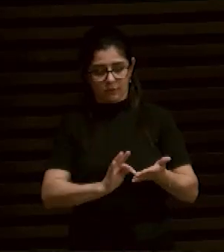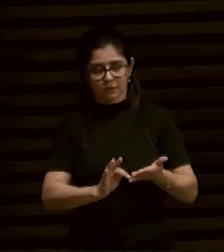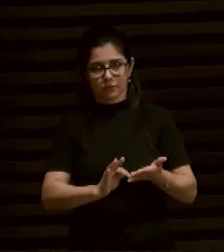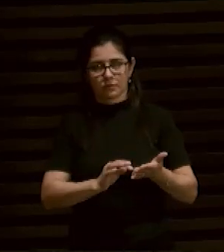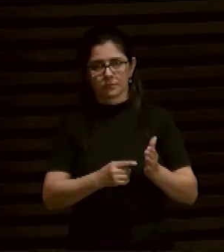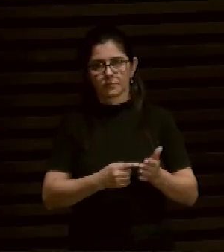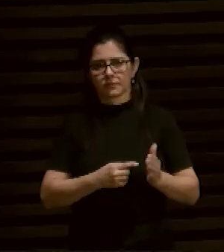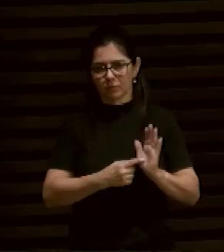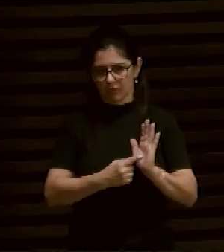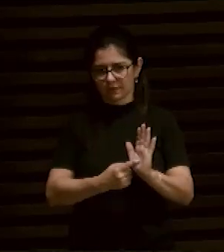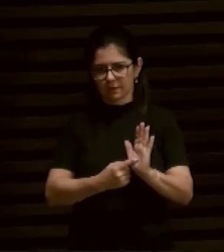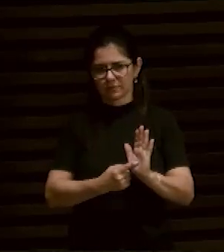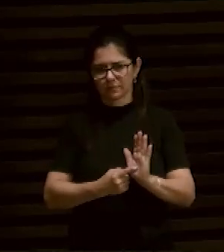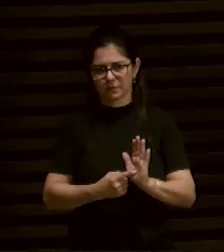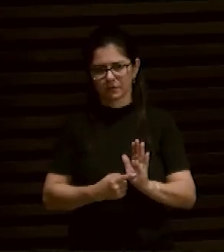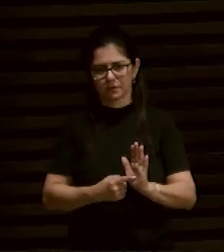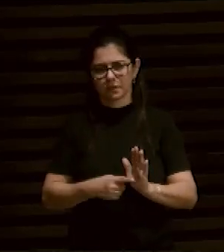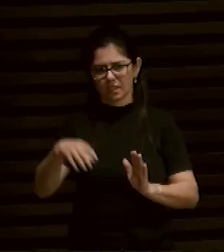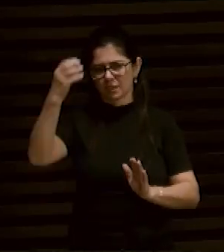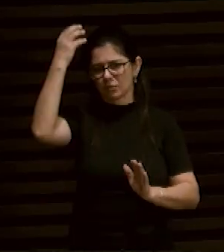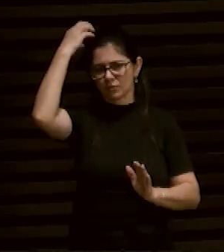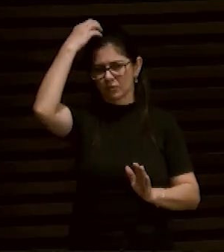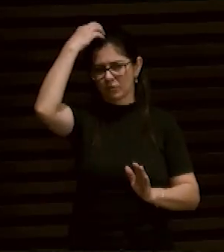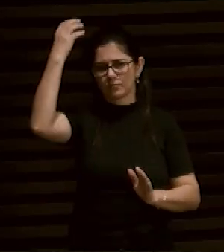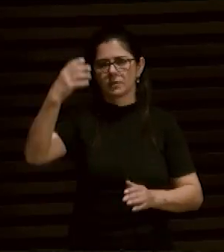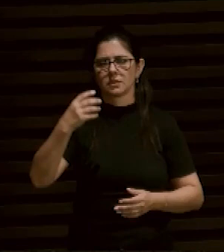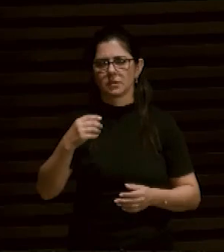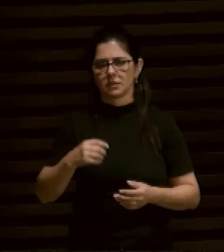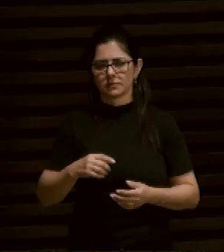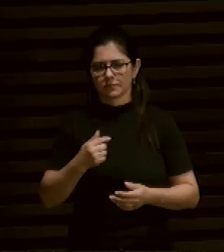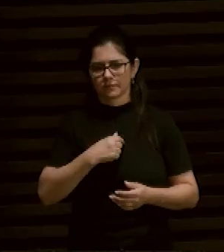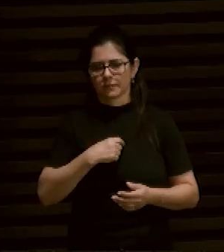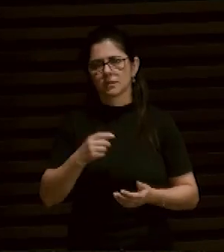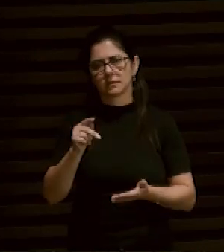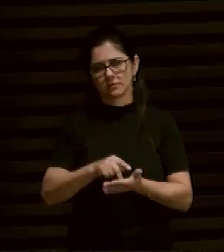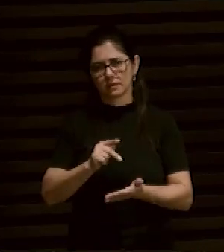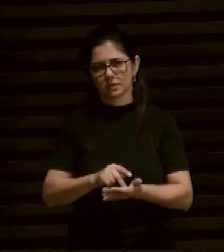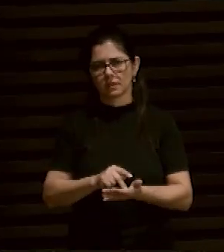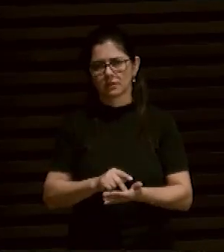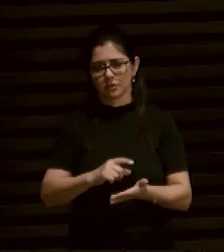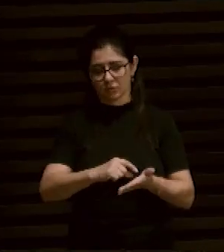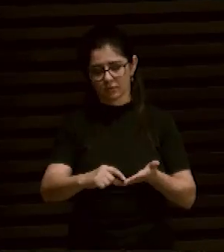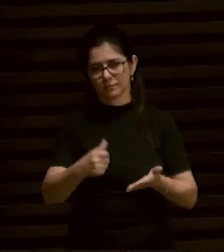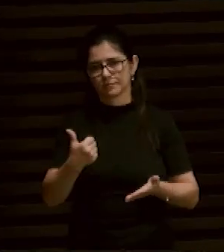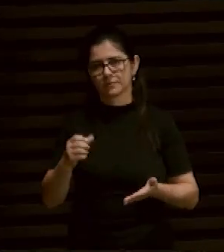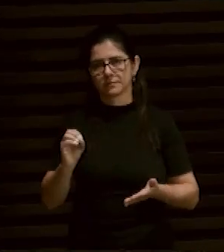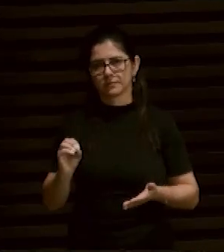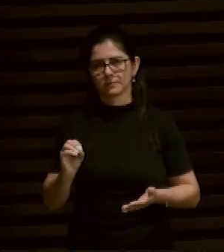das contas. E sabemos, irmãos, agora a partir do verso 10, que podemos clamar a